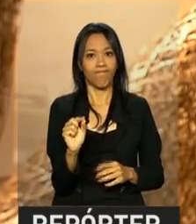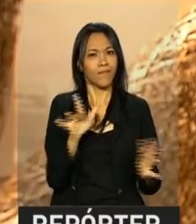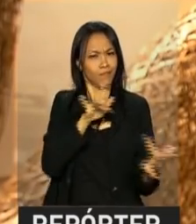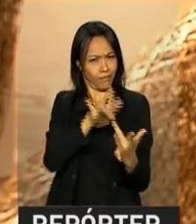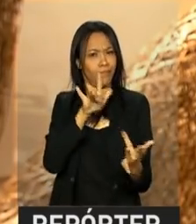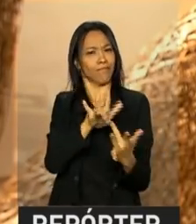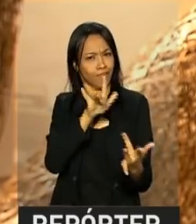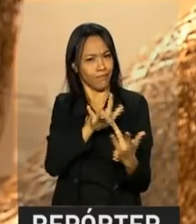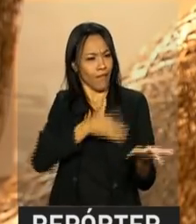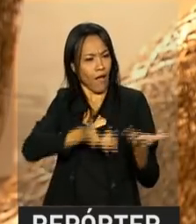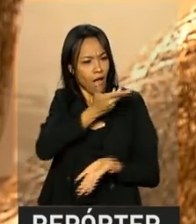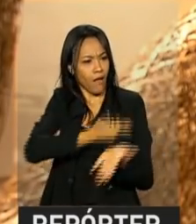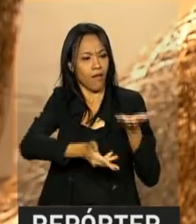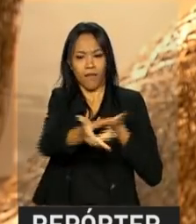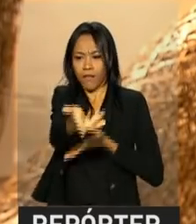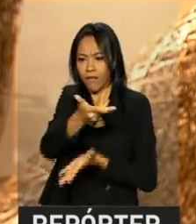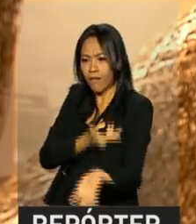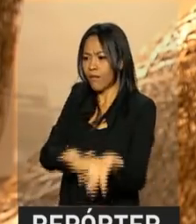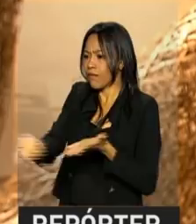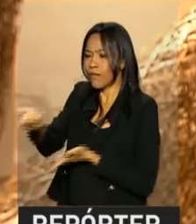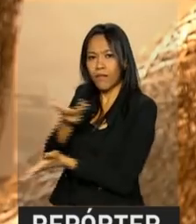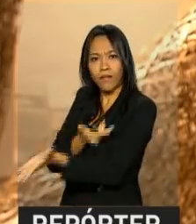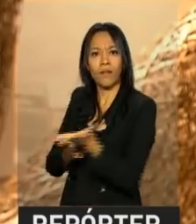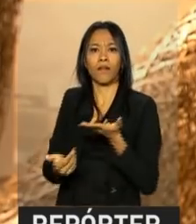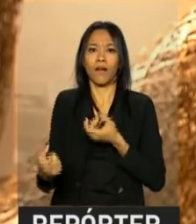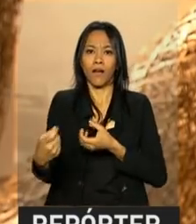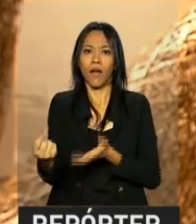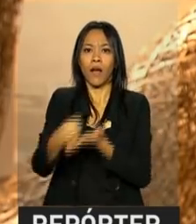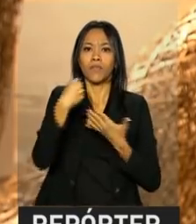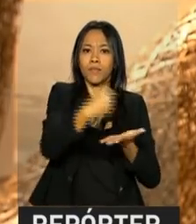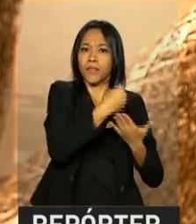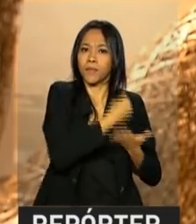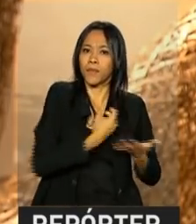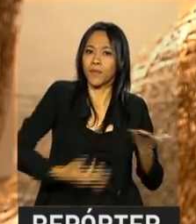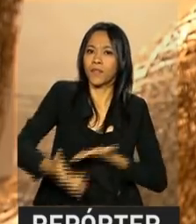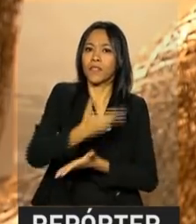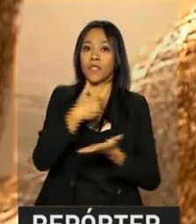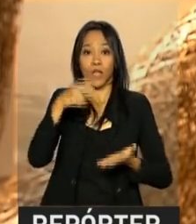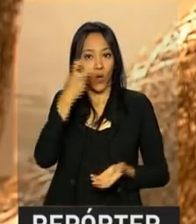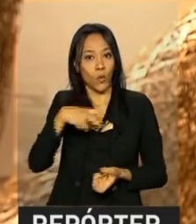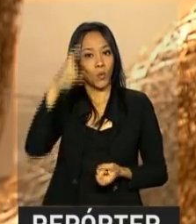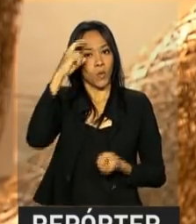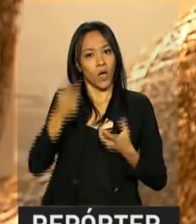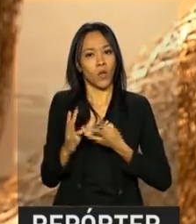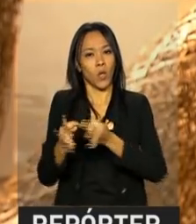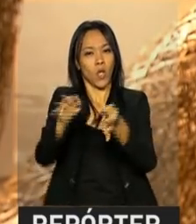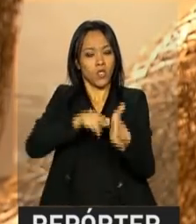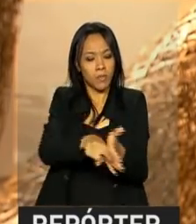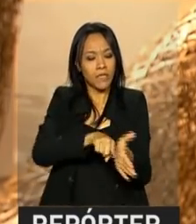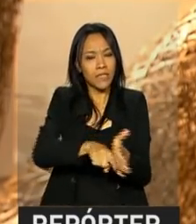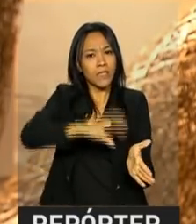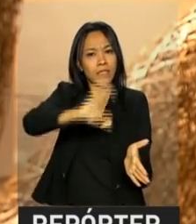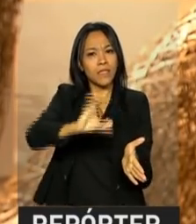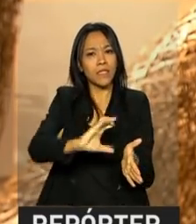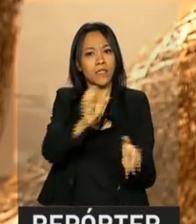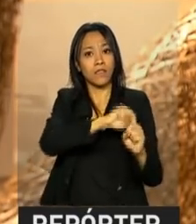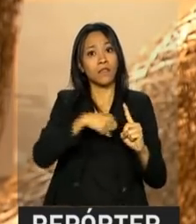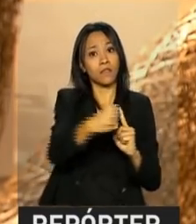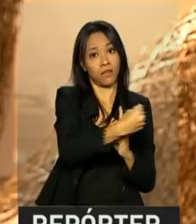intercâmbio, maior cooperação cultural, tecnológico, científico,